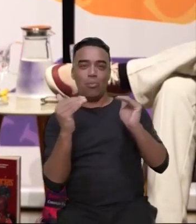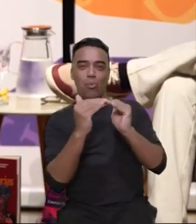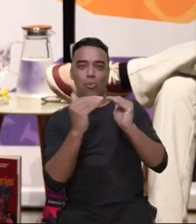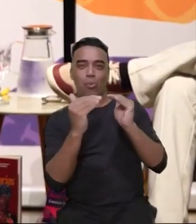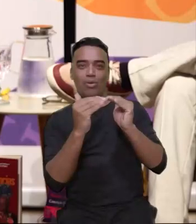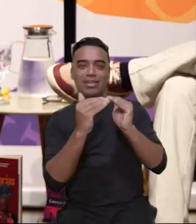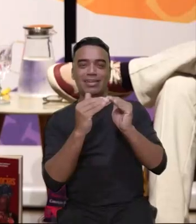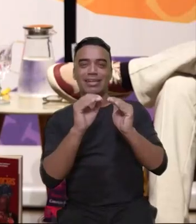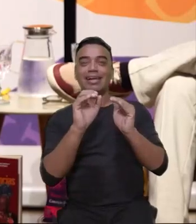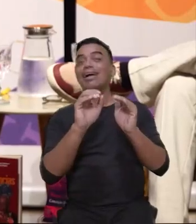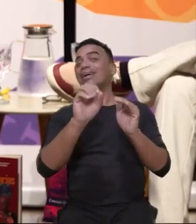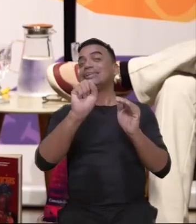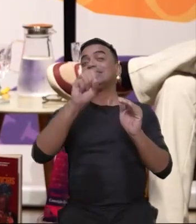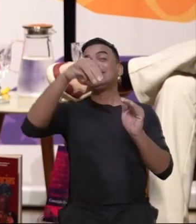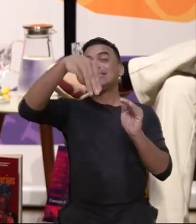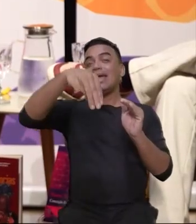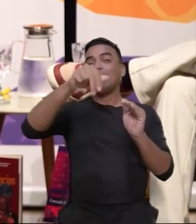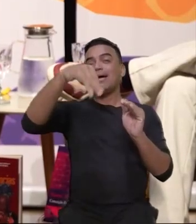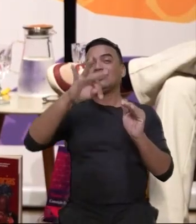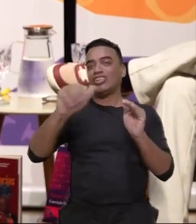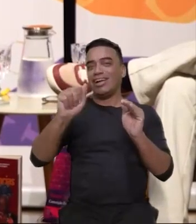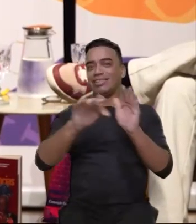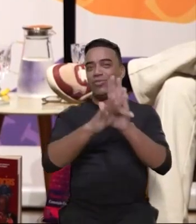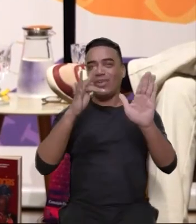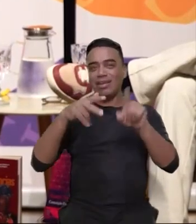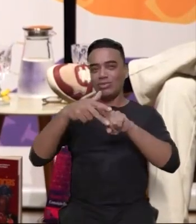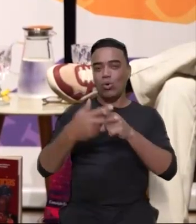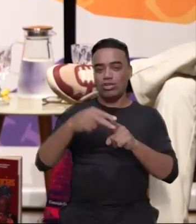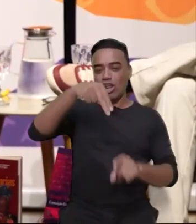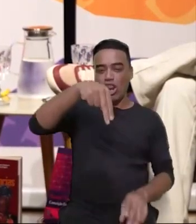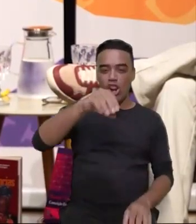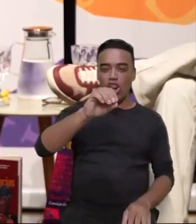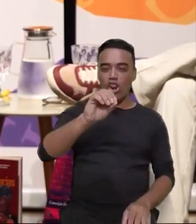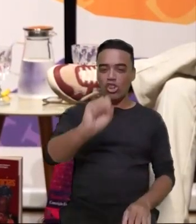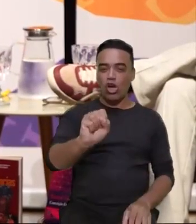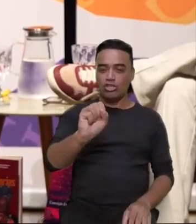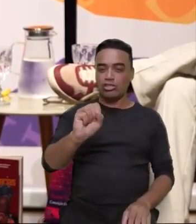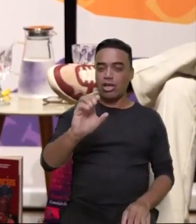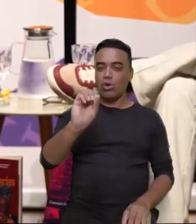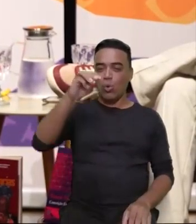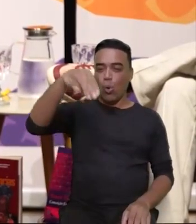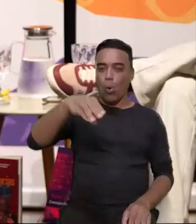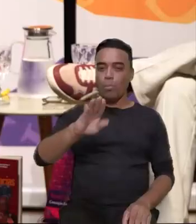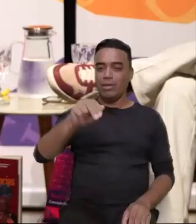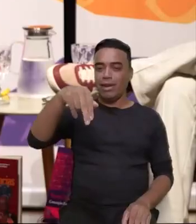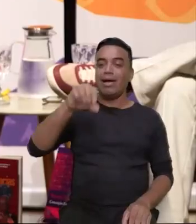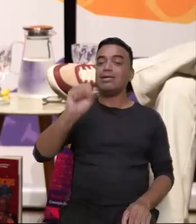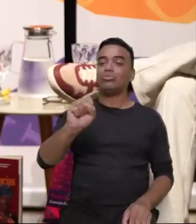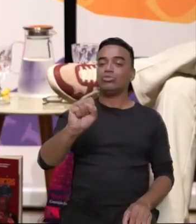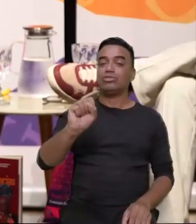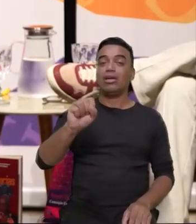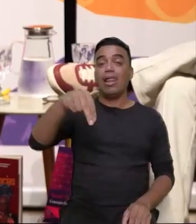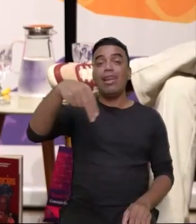concordância semântica. E aí a frase aparece corrigida: nós combinamos de não morrer. E aí eu repito